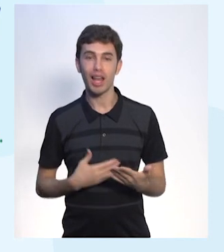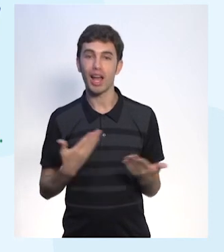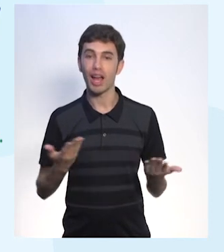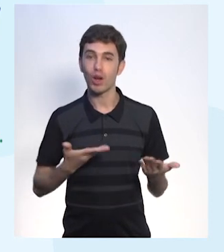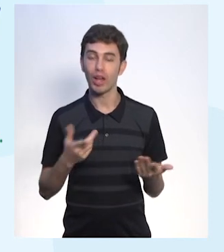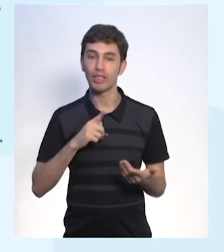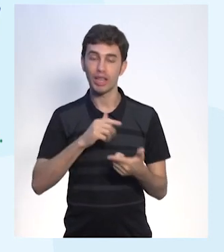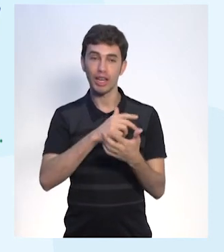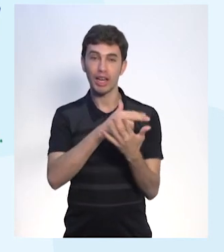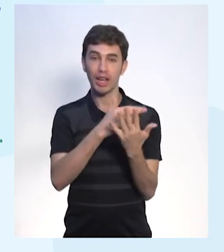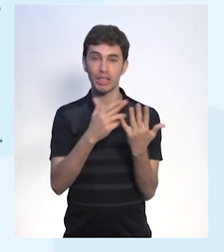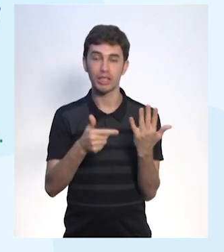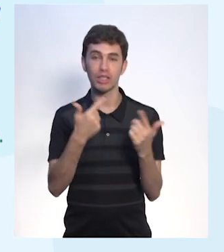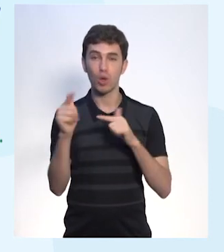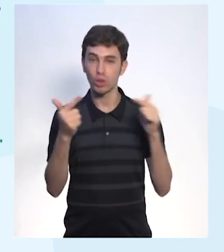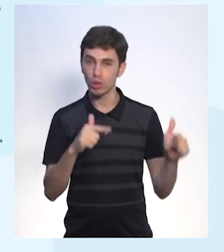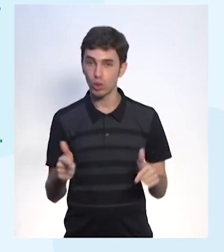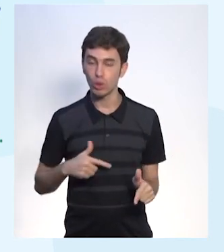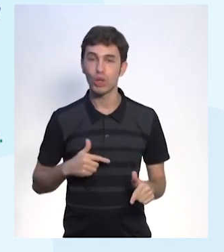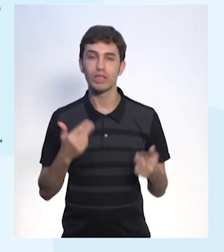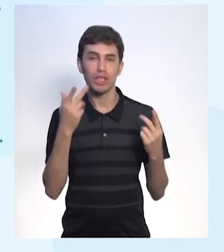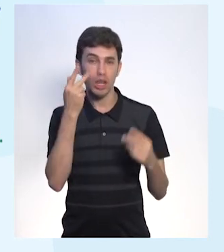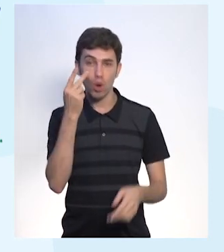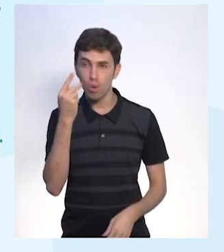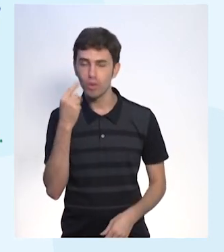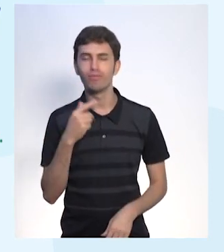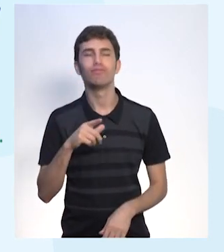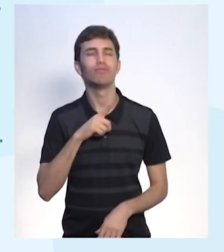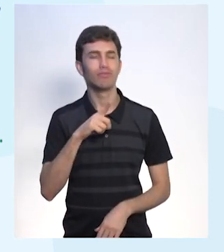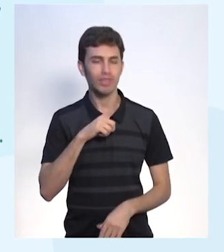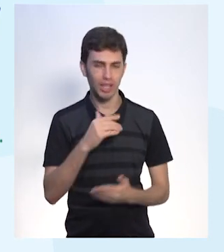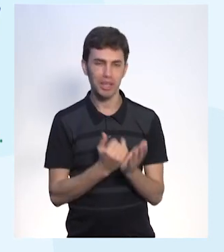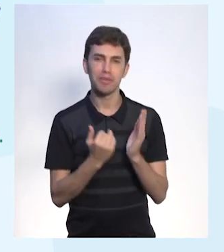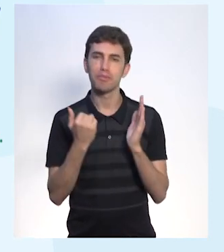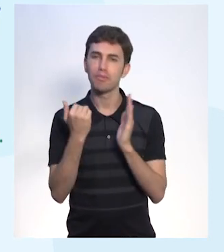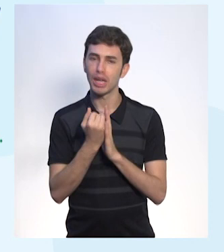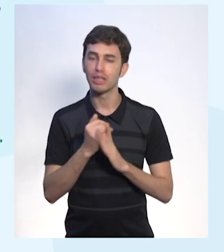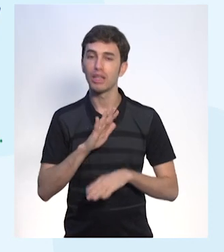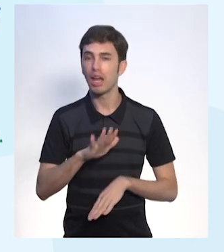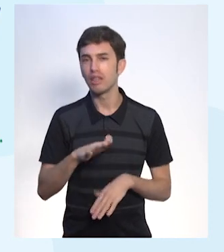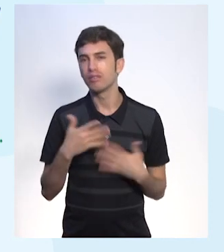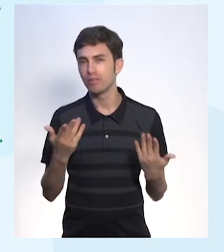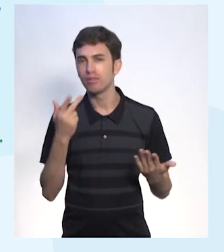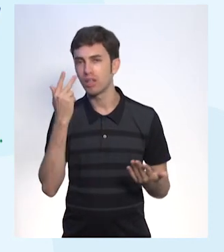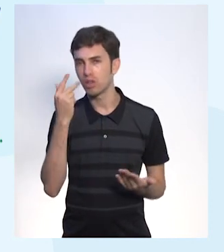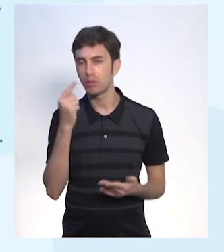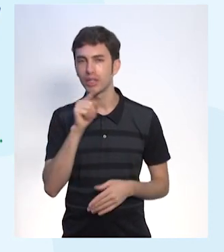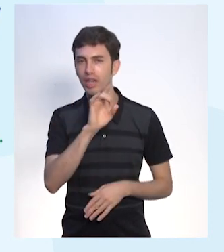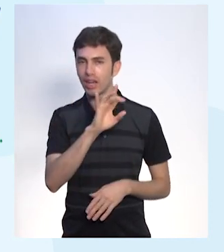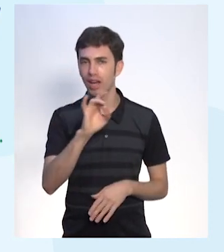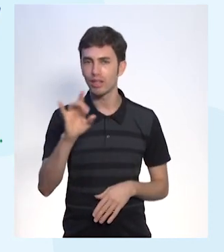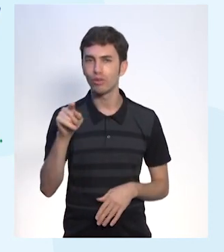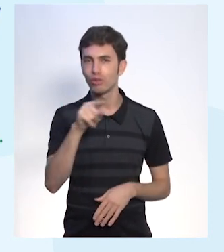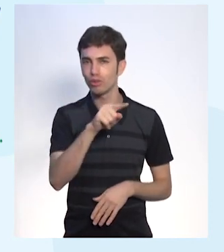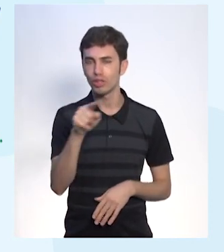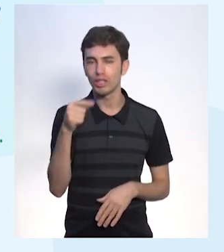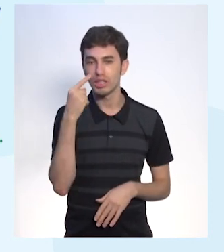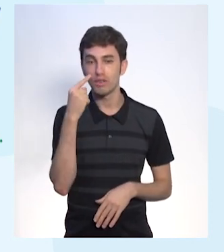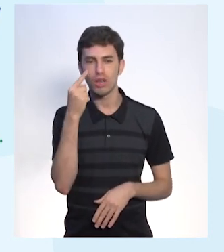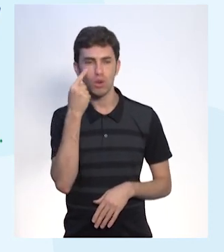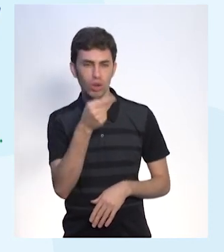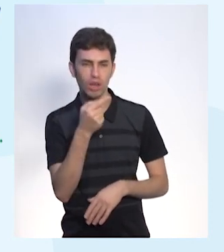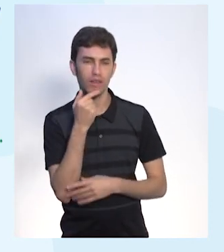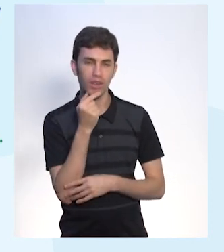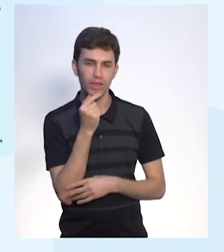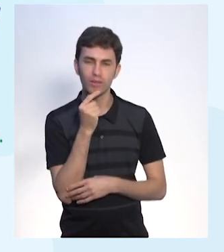a todas essas figuras geométricas, Alessandra? Existem, tá? E aí, naturalmente, cada um de vocês, né, a gente vai